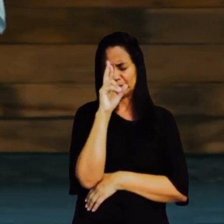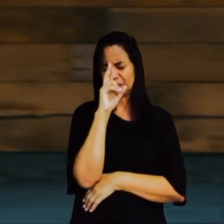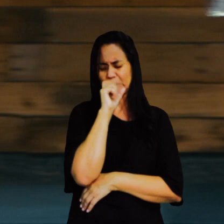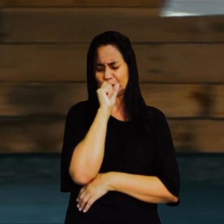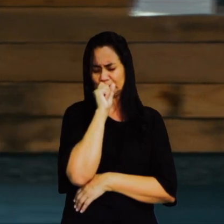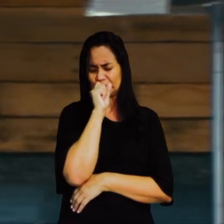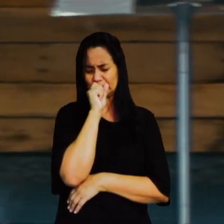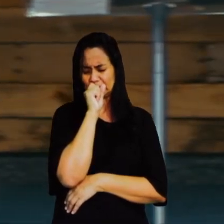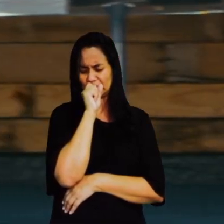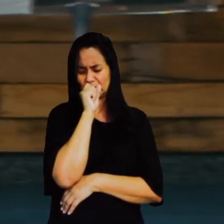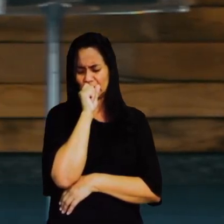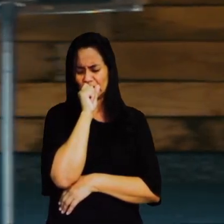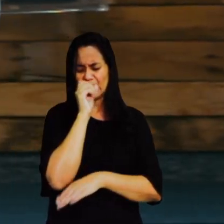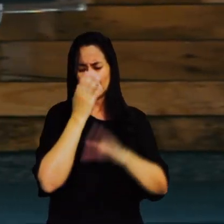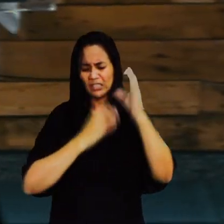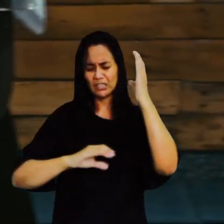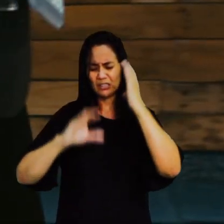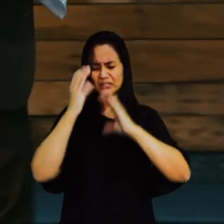cantamos Great I Am.